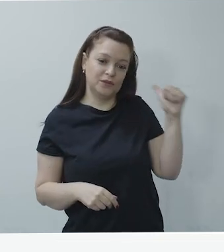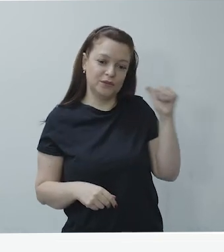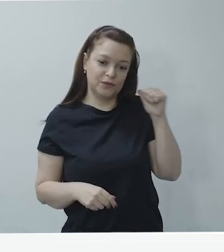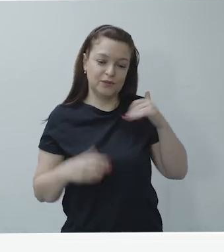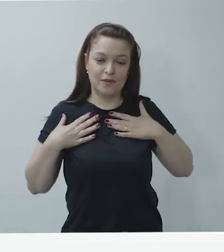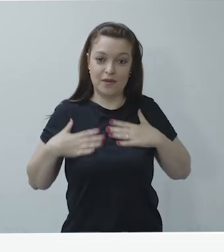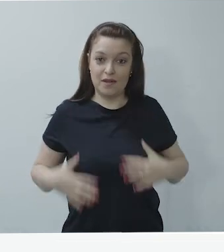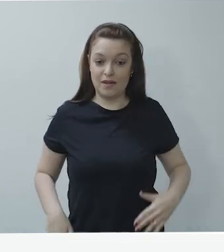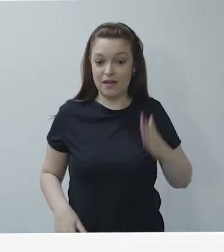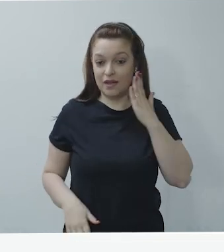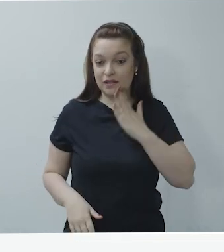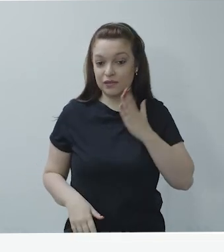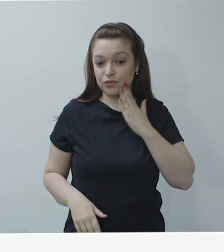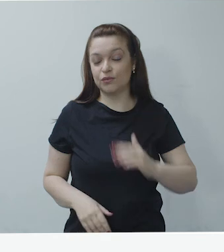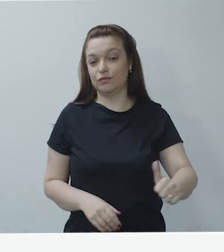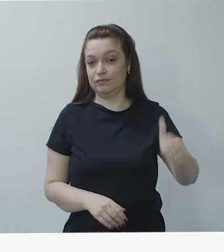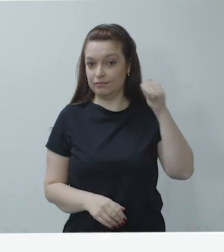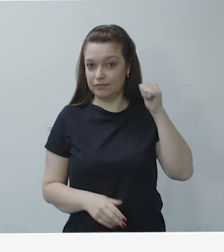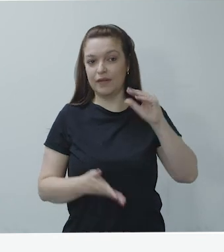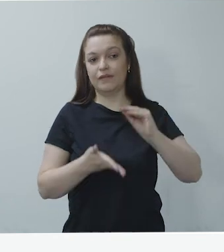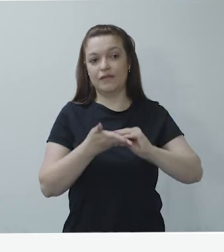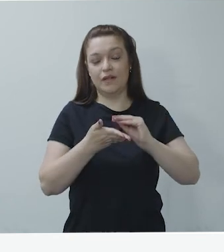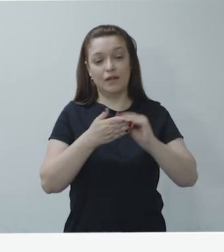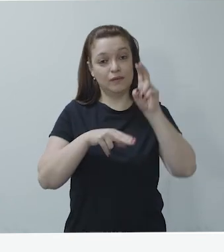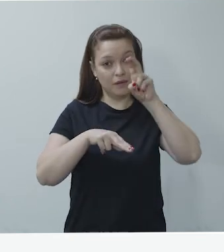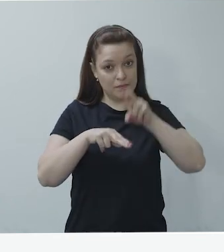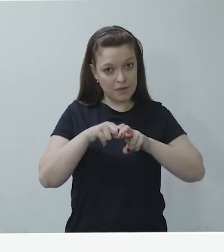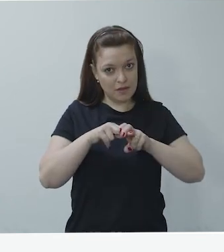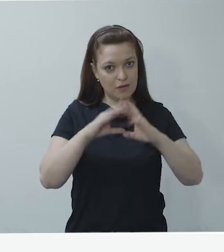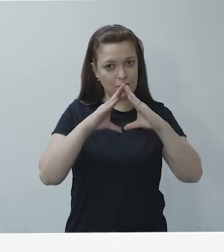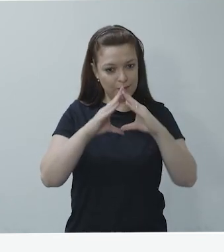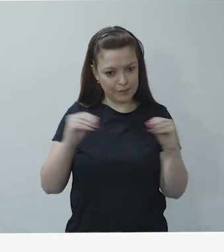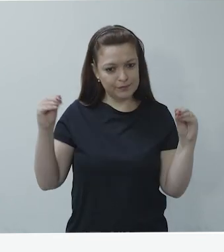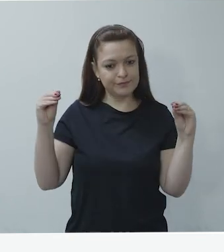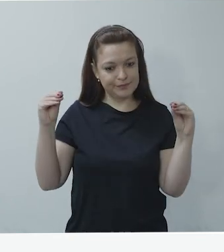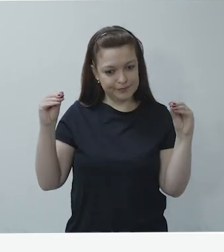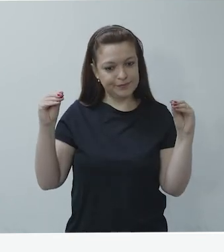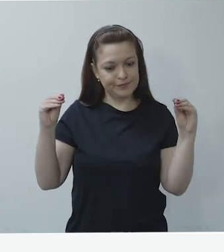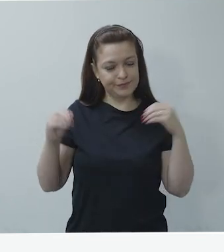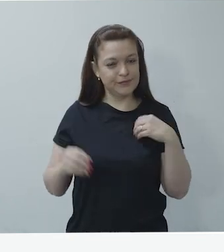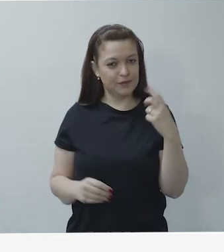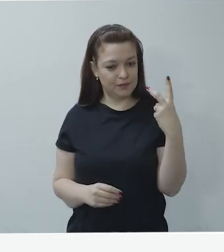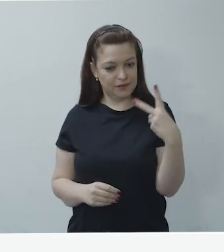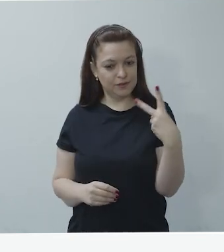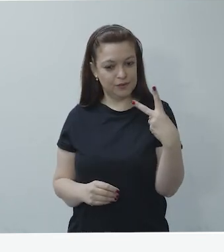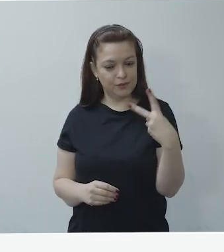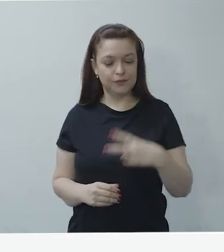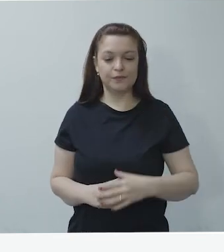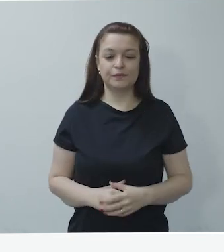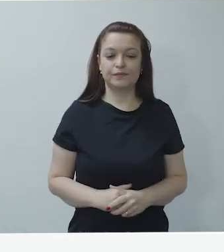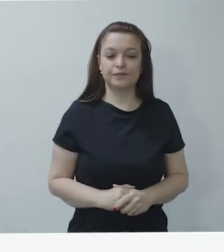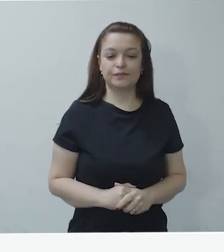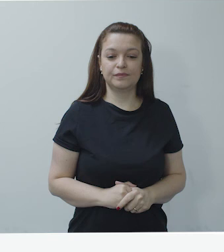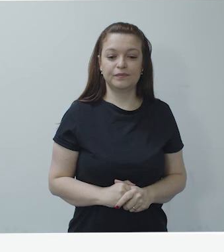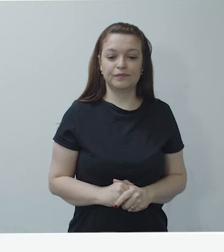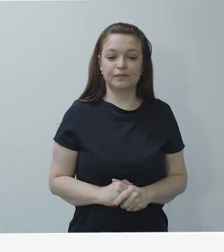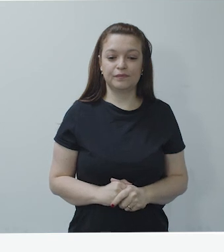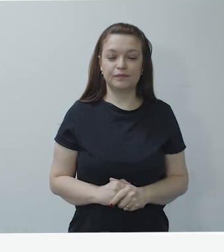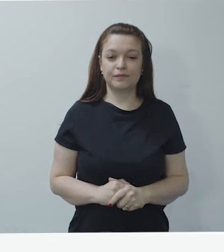do menino de camiseta azul, né? Tá faltando o banco lá, o banco sumiu. Então, é o segundo